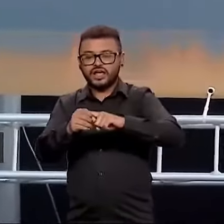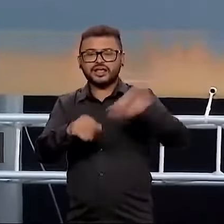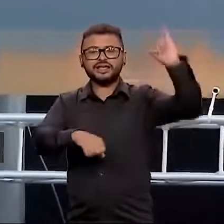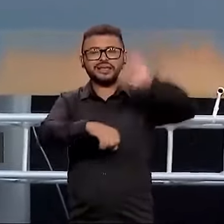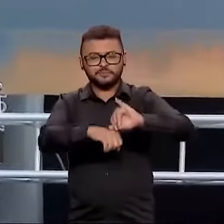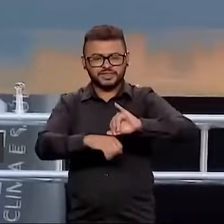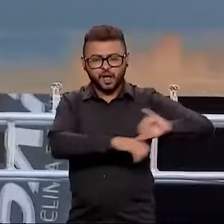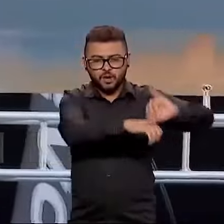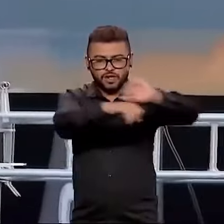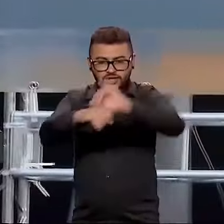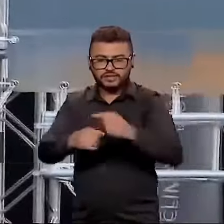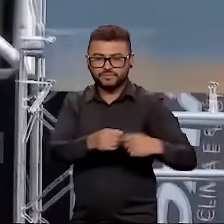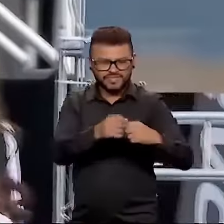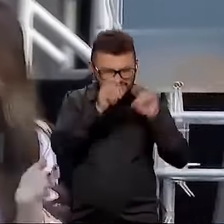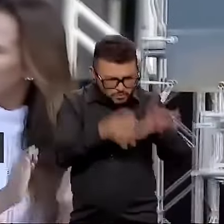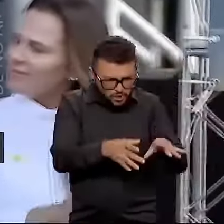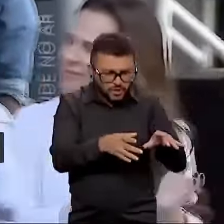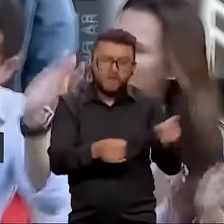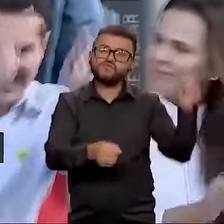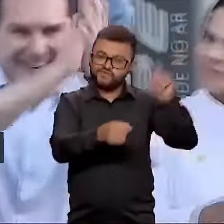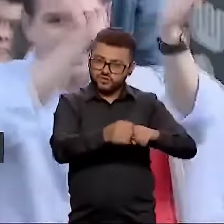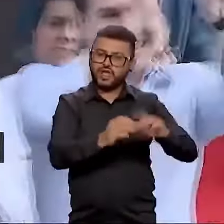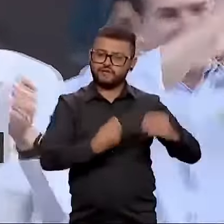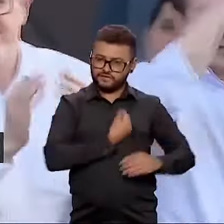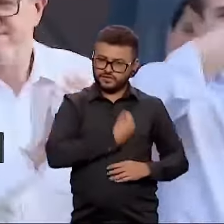cidades, nesses prédios que estão desabandonados.